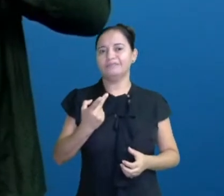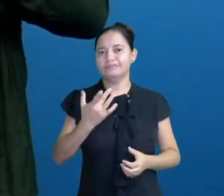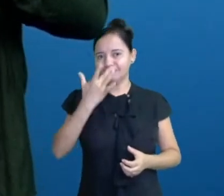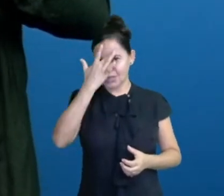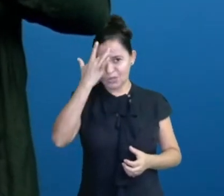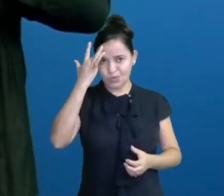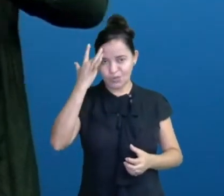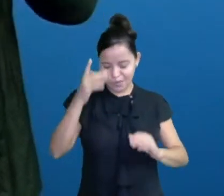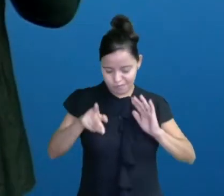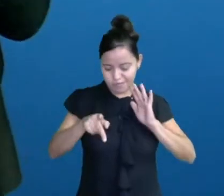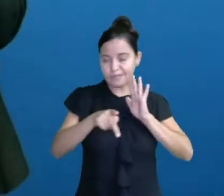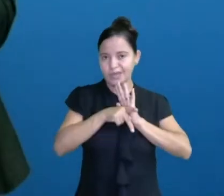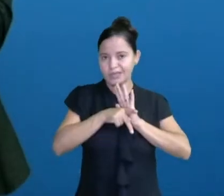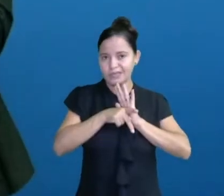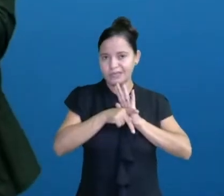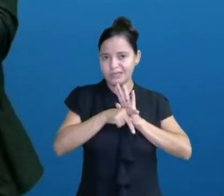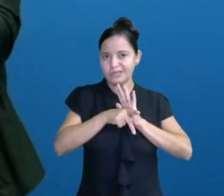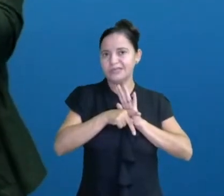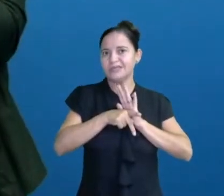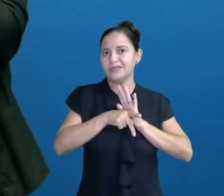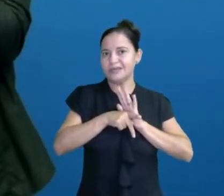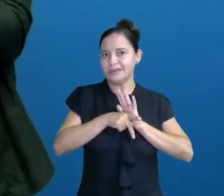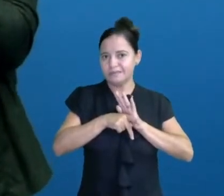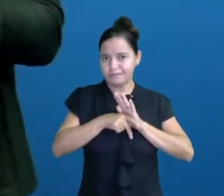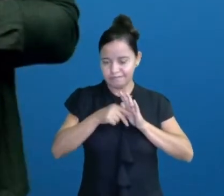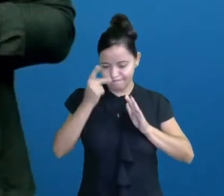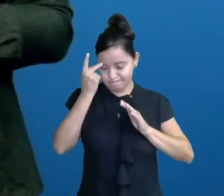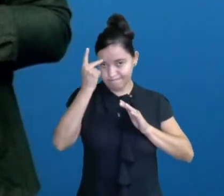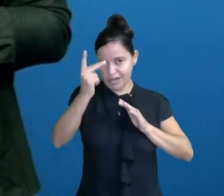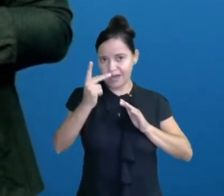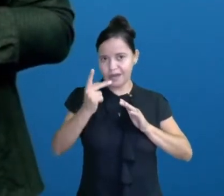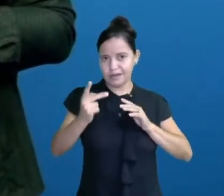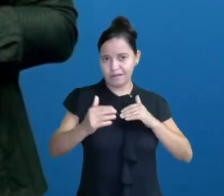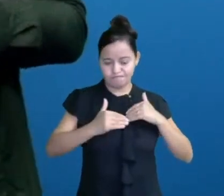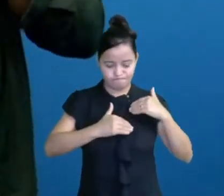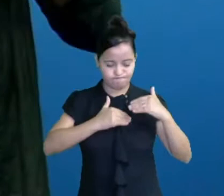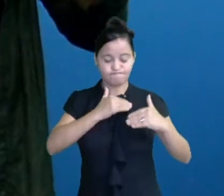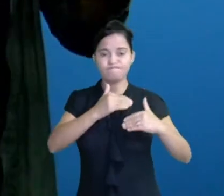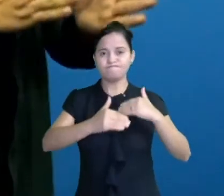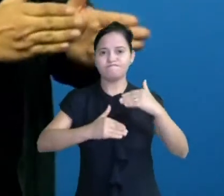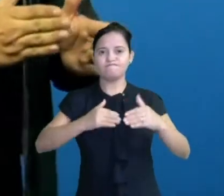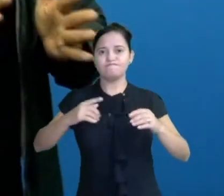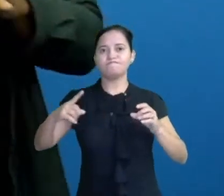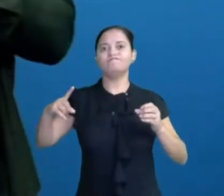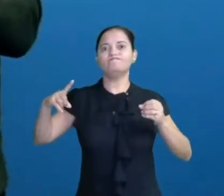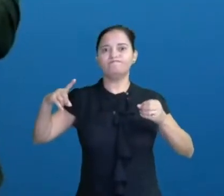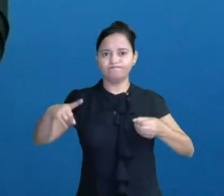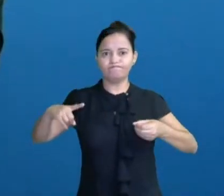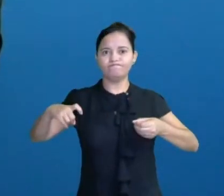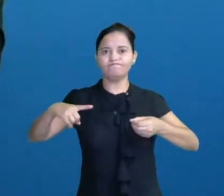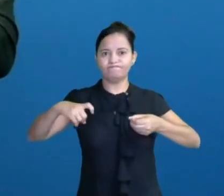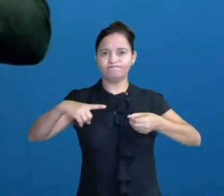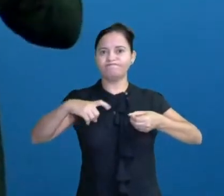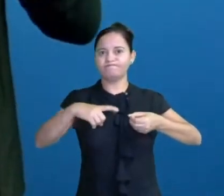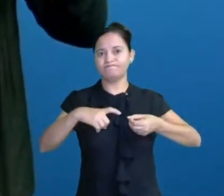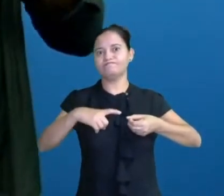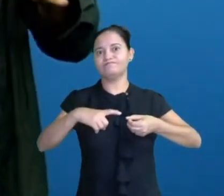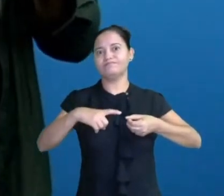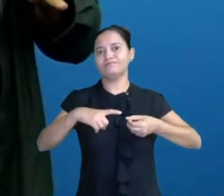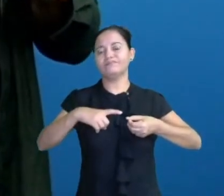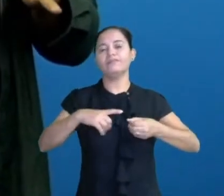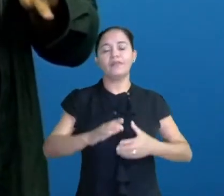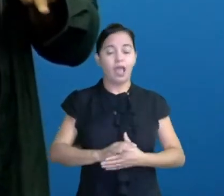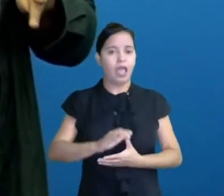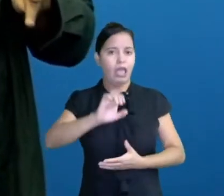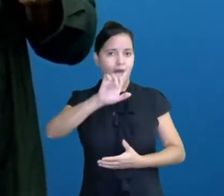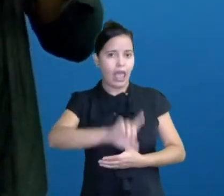ou seja, dessas estruturas que têm relevância para a reprodução, e também dos gametas, no caso, gameta masculino e gameta feminino. No caso da menina, o